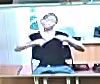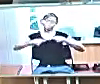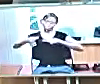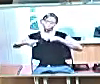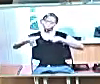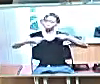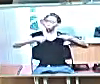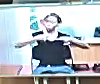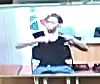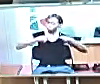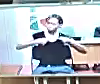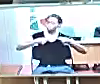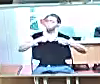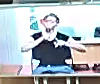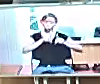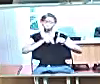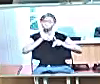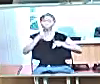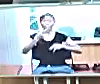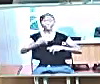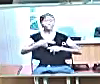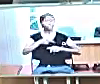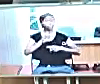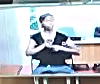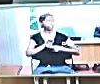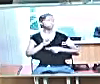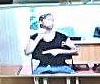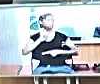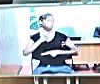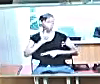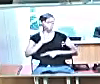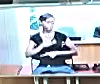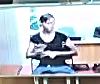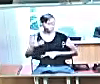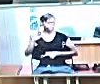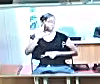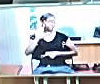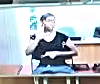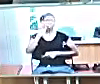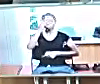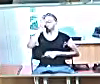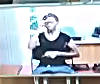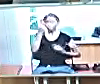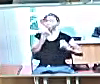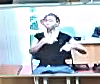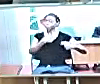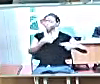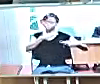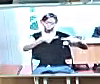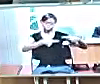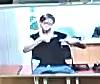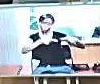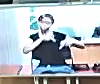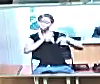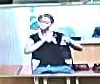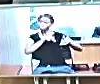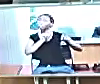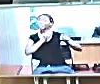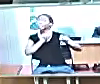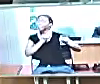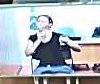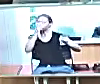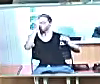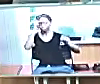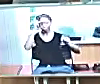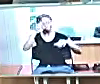públicas no estado de minas gerais quem depende de política pública são as pessoas mais pobres são as